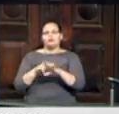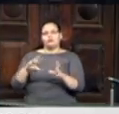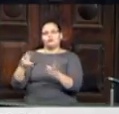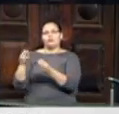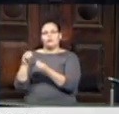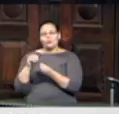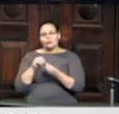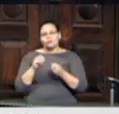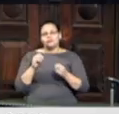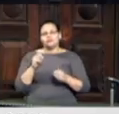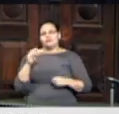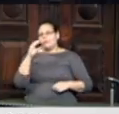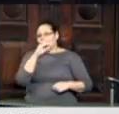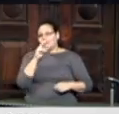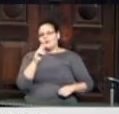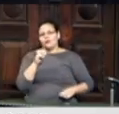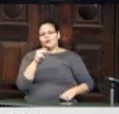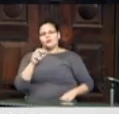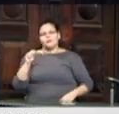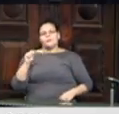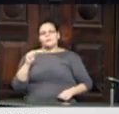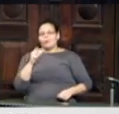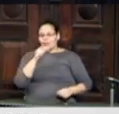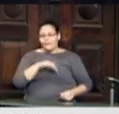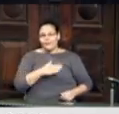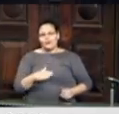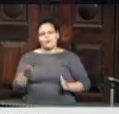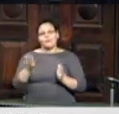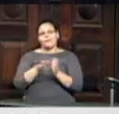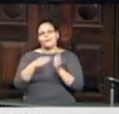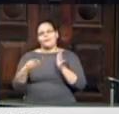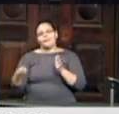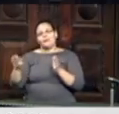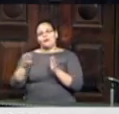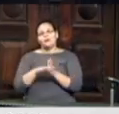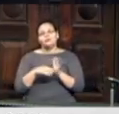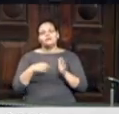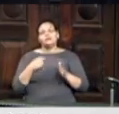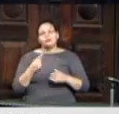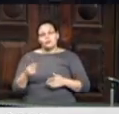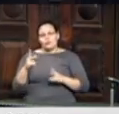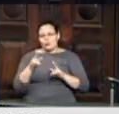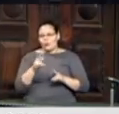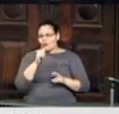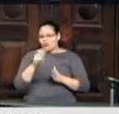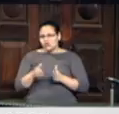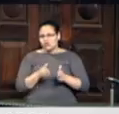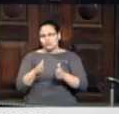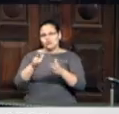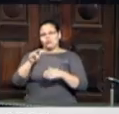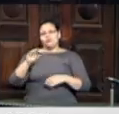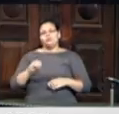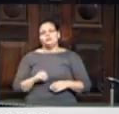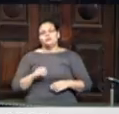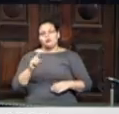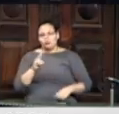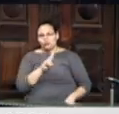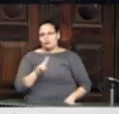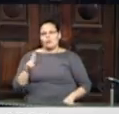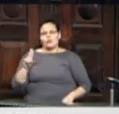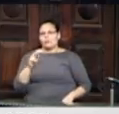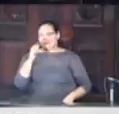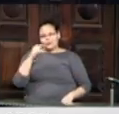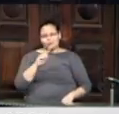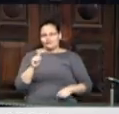os verões, deste mar que bate e que, tal qual o rio que te dá um nome,